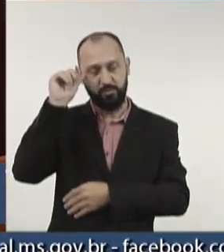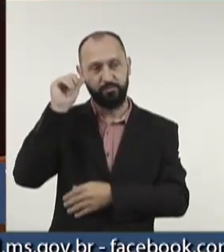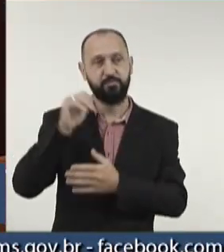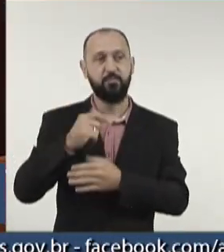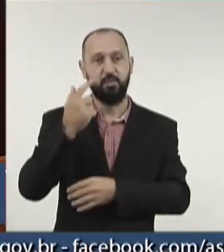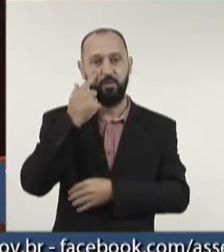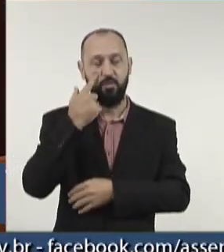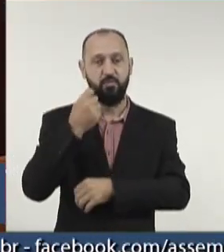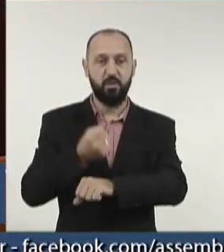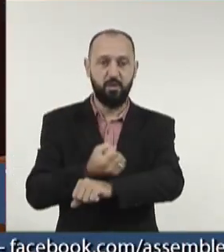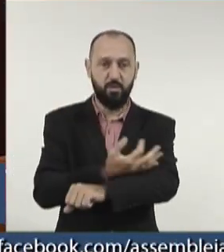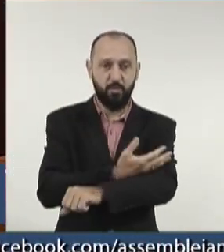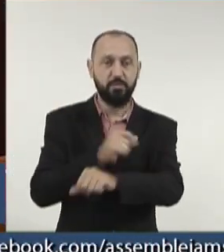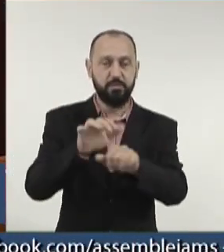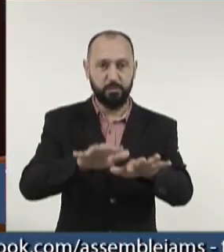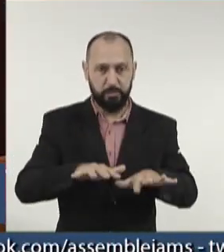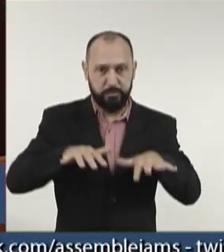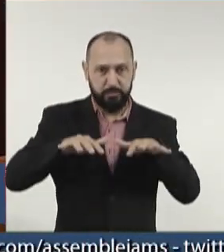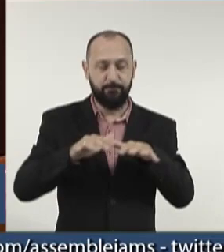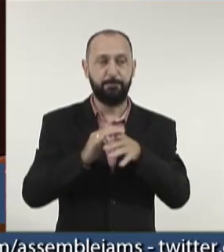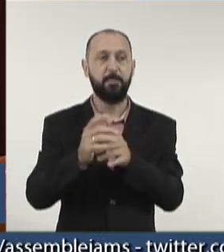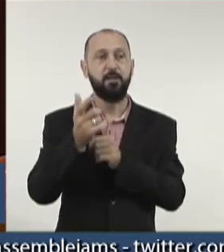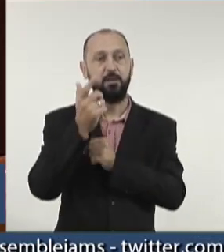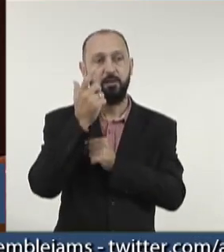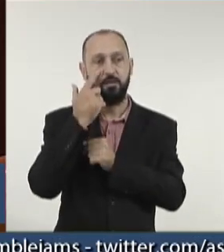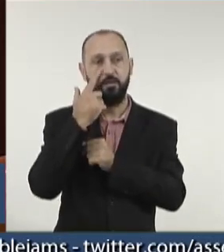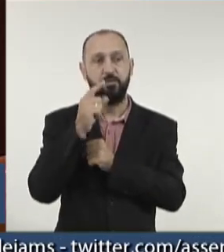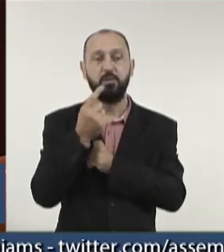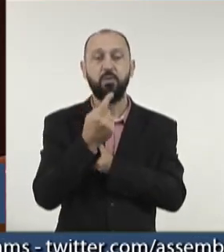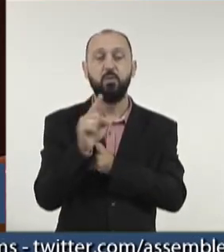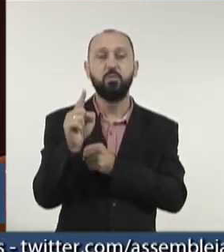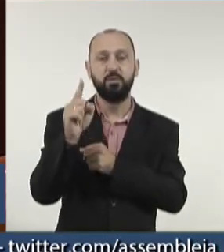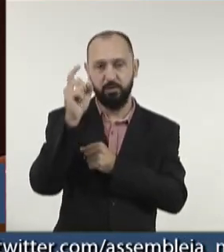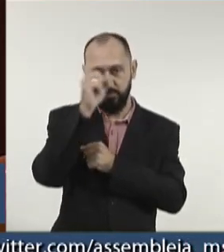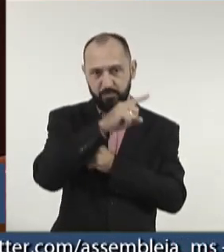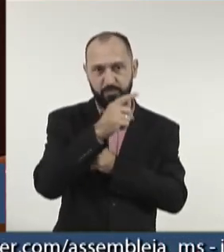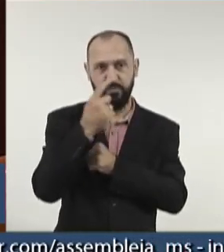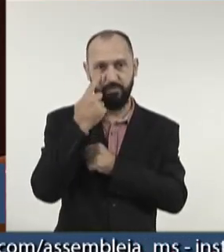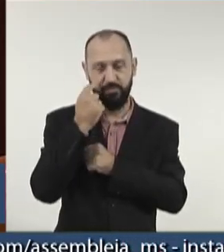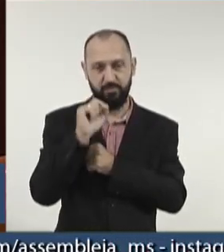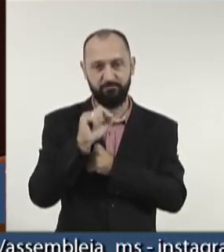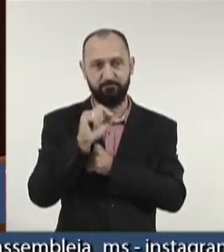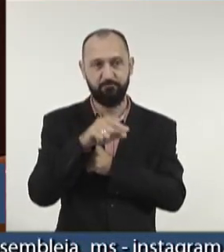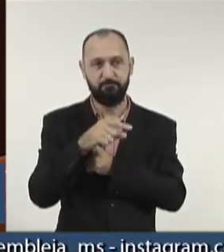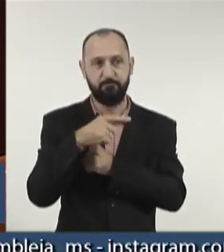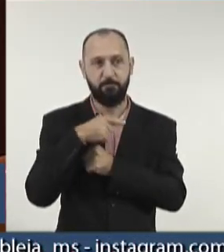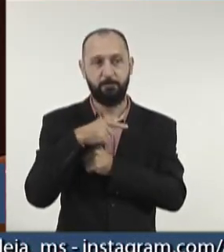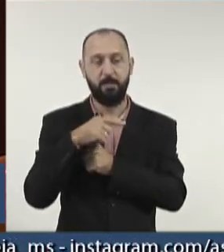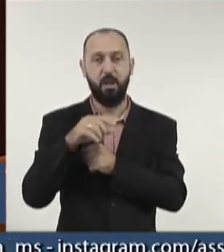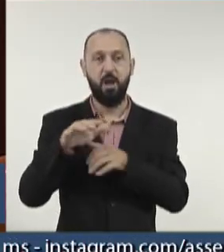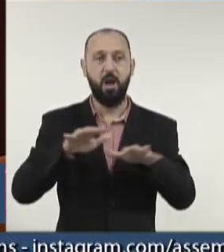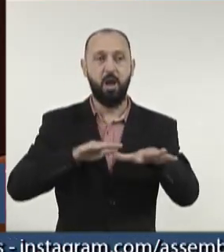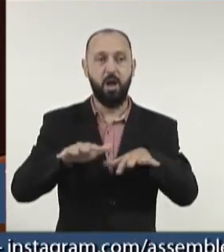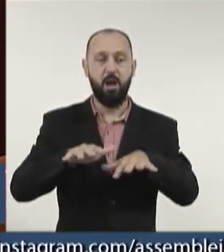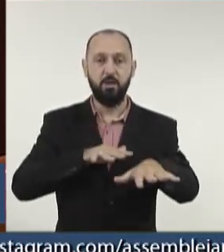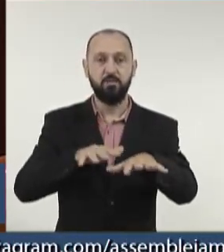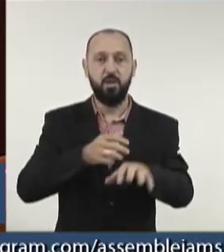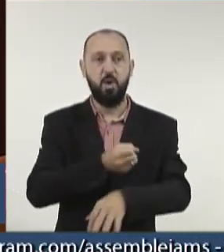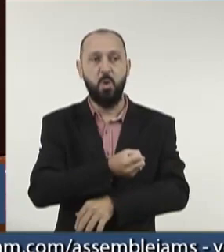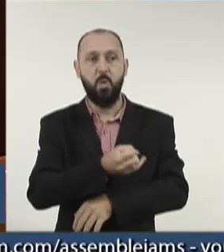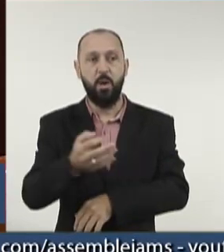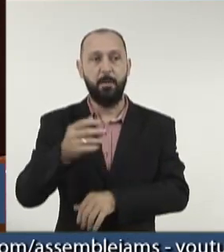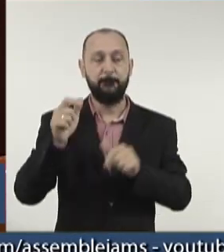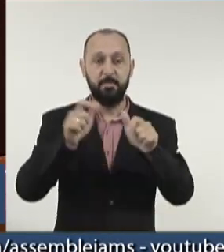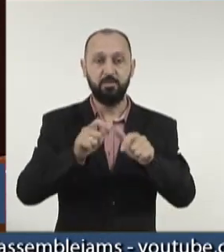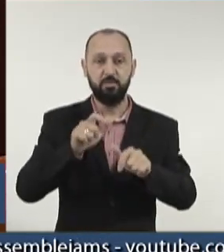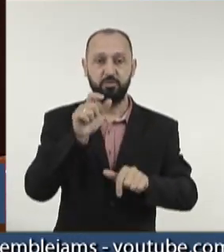a emoção nesse plenário e eu vi uma coisa que é difícil de ver. A mobilização da quantidade de pessoas